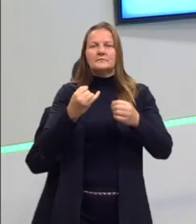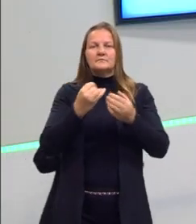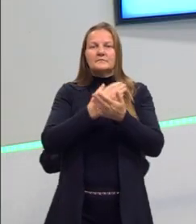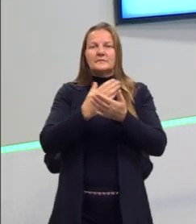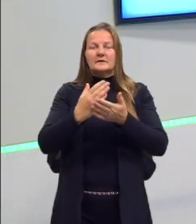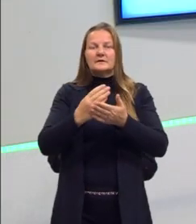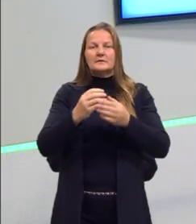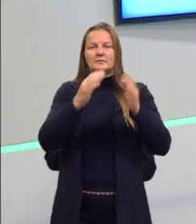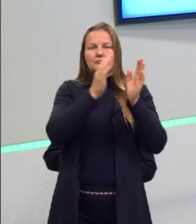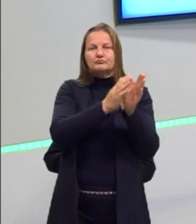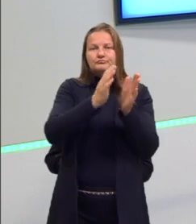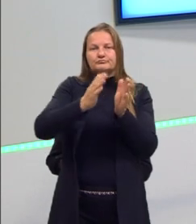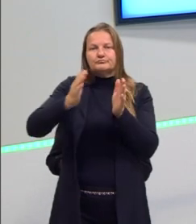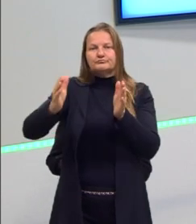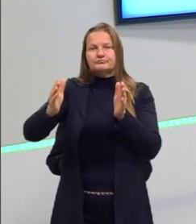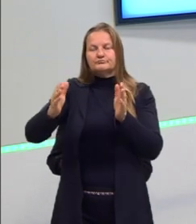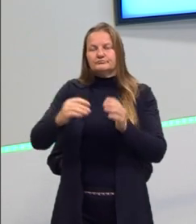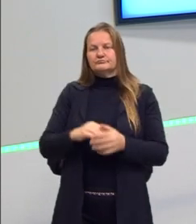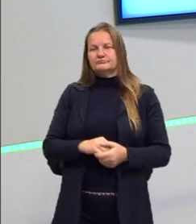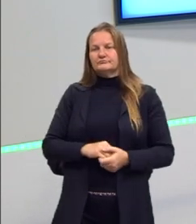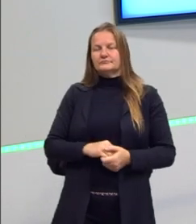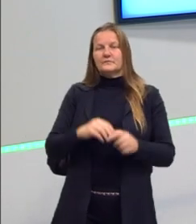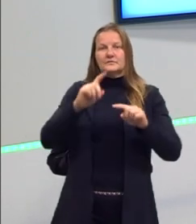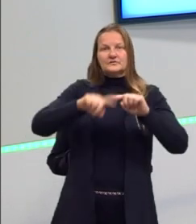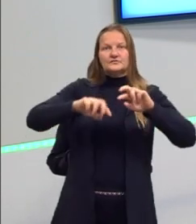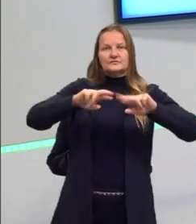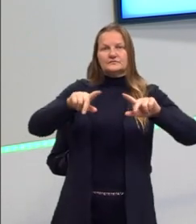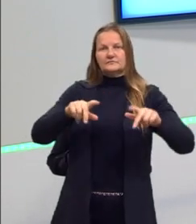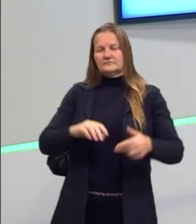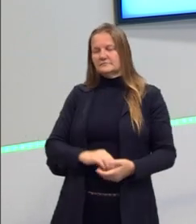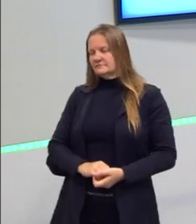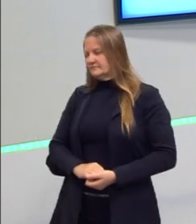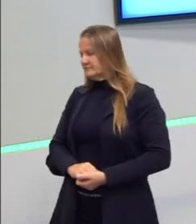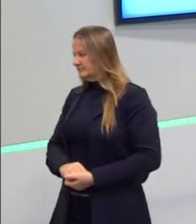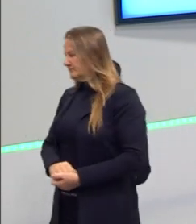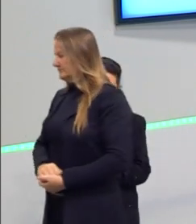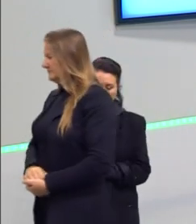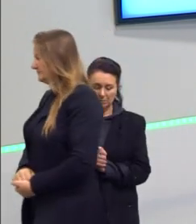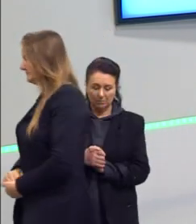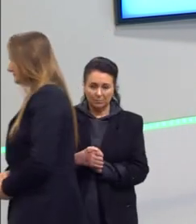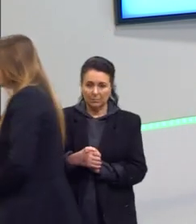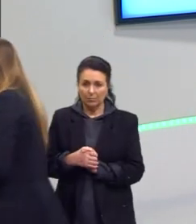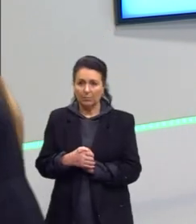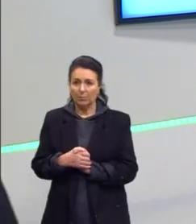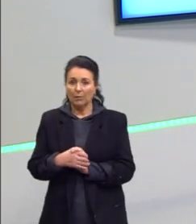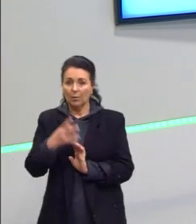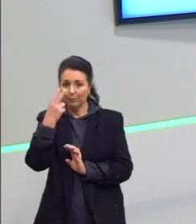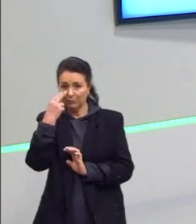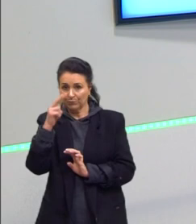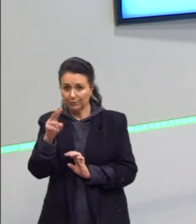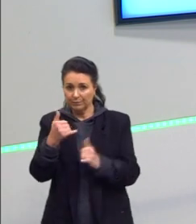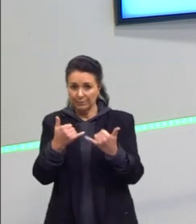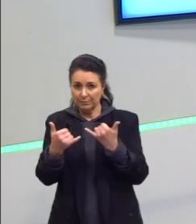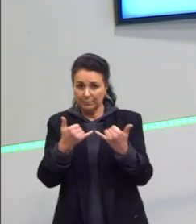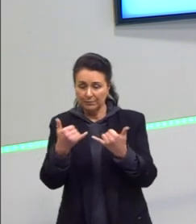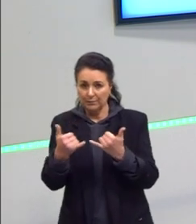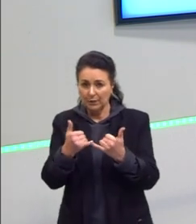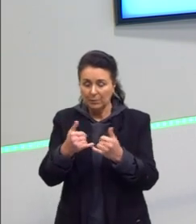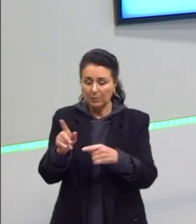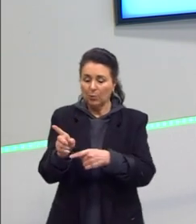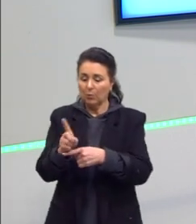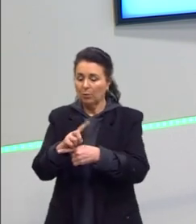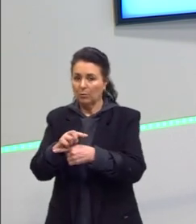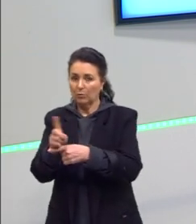ligado em série e não e paralelo como a gente já vinha vista não voltímetro porque vejam por exemplo aqui no voltímetro